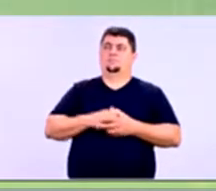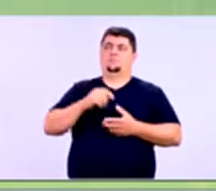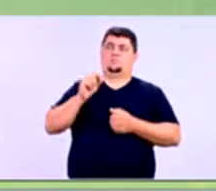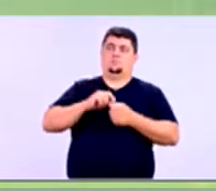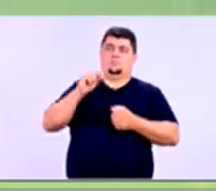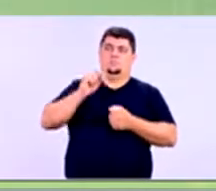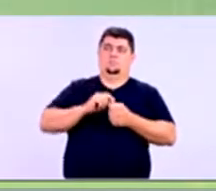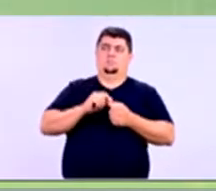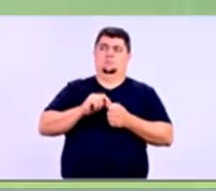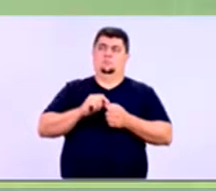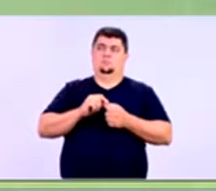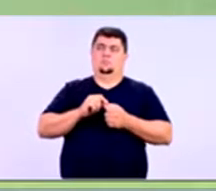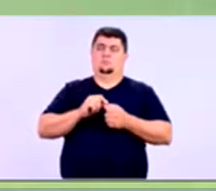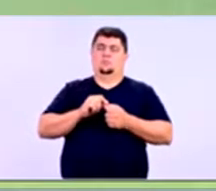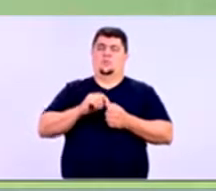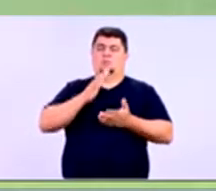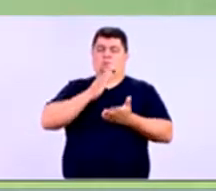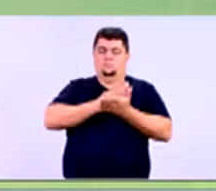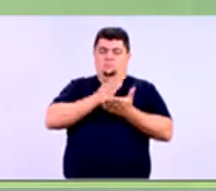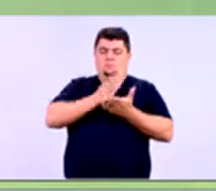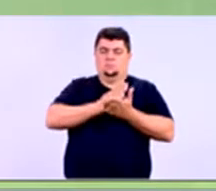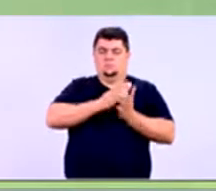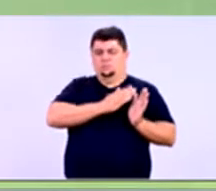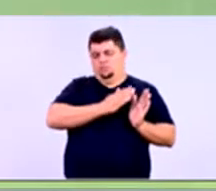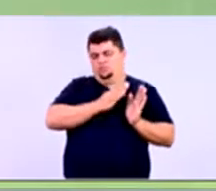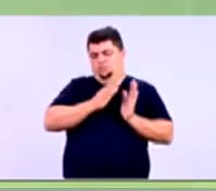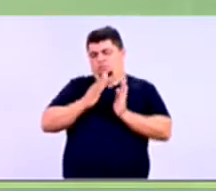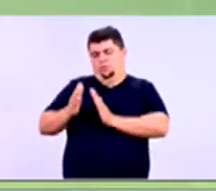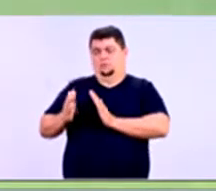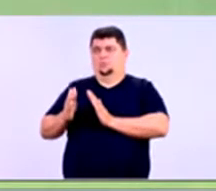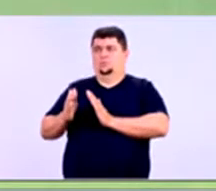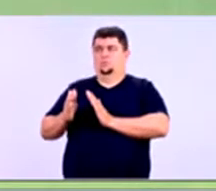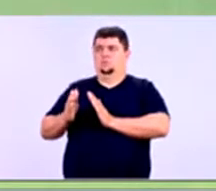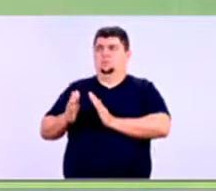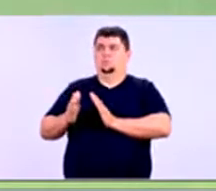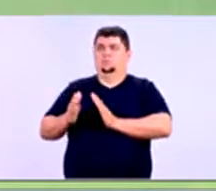Realizado por meio de prestações periódicas,